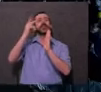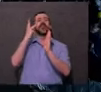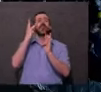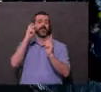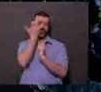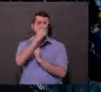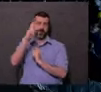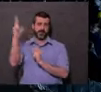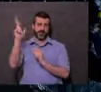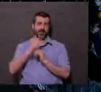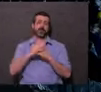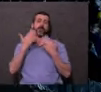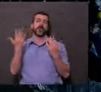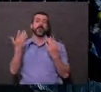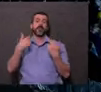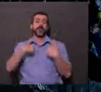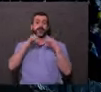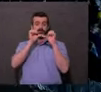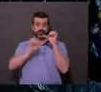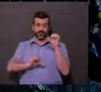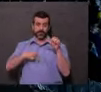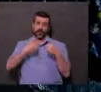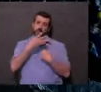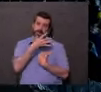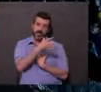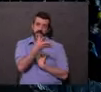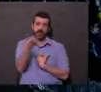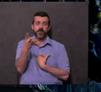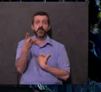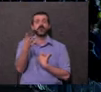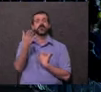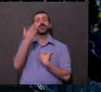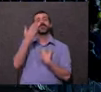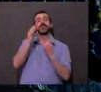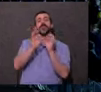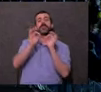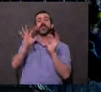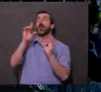Portanto, as palavras que eu digo, digo-as como o Pai mas disse a mim.